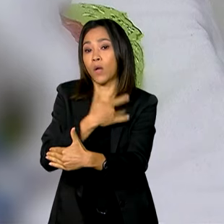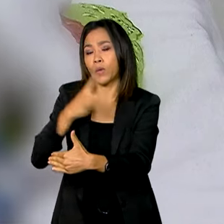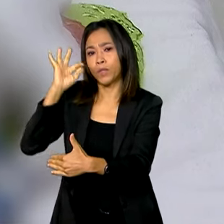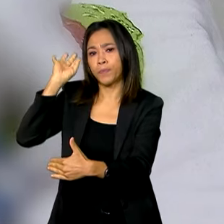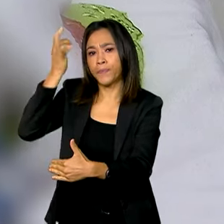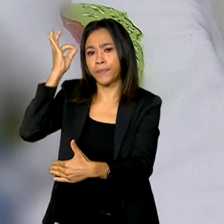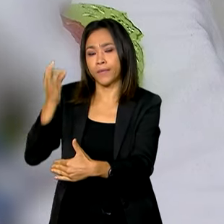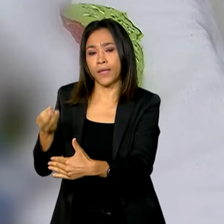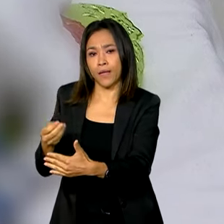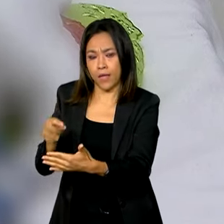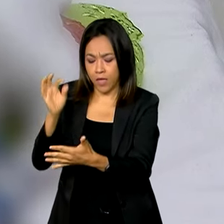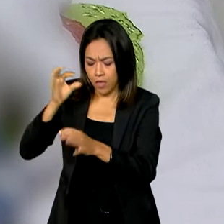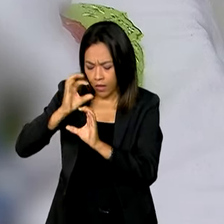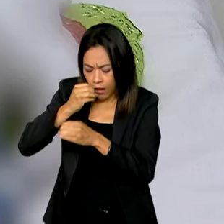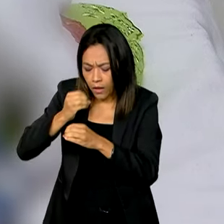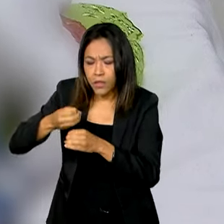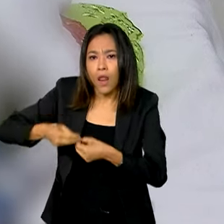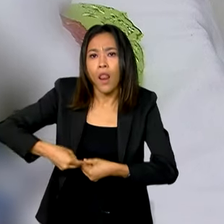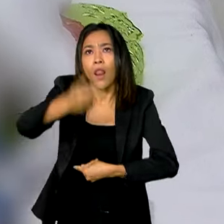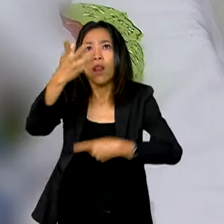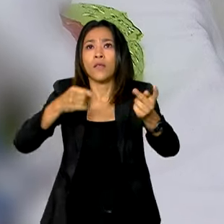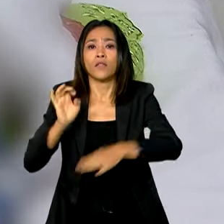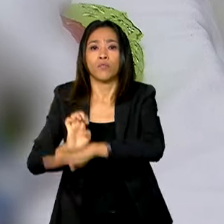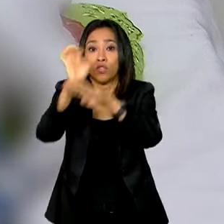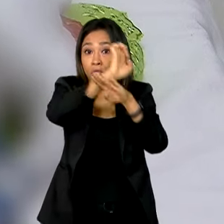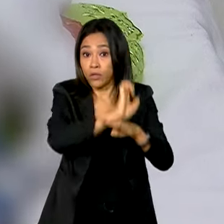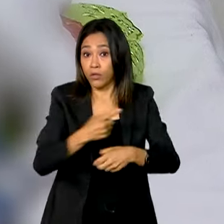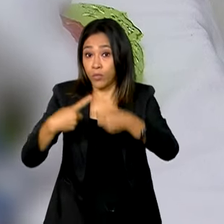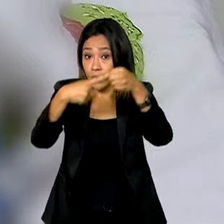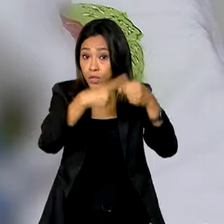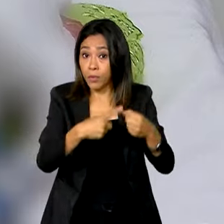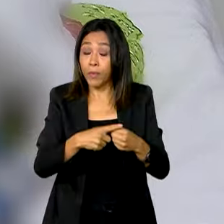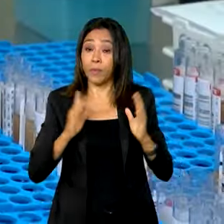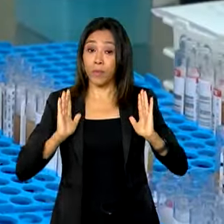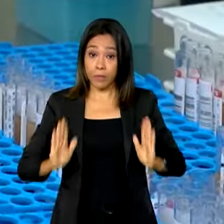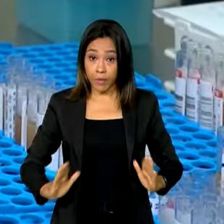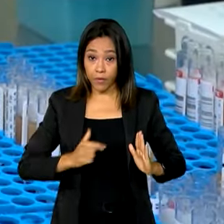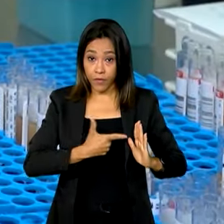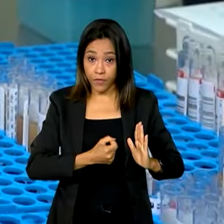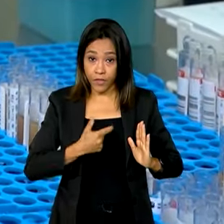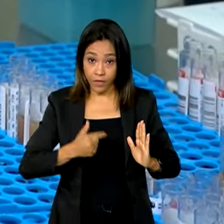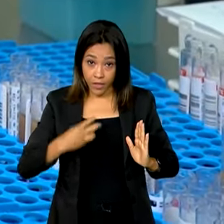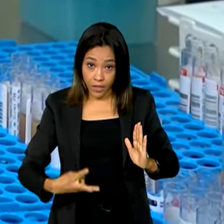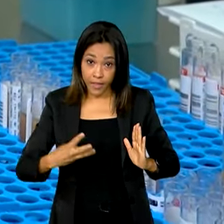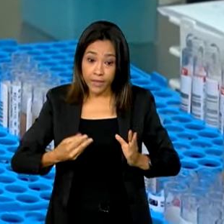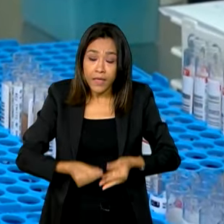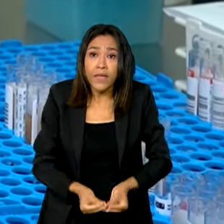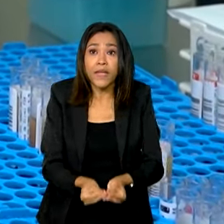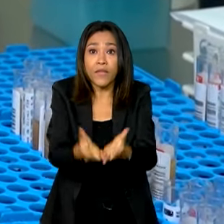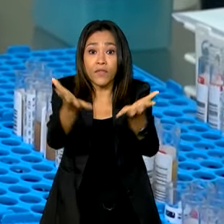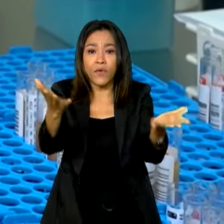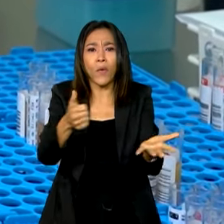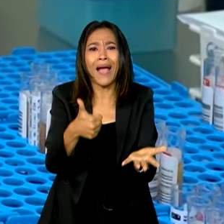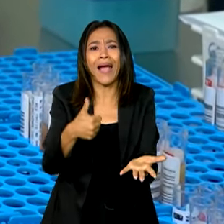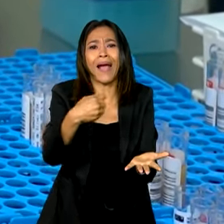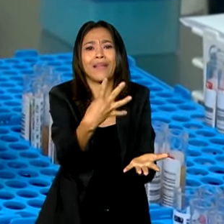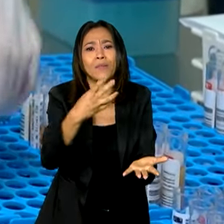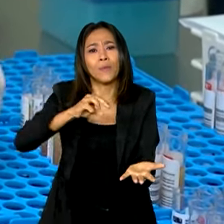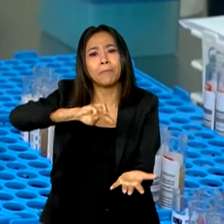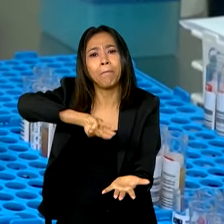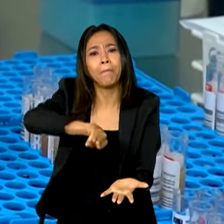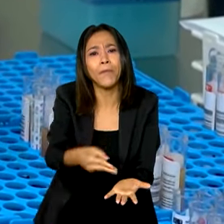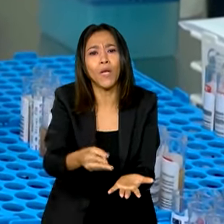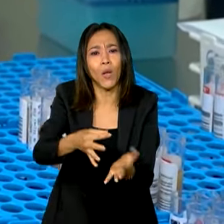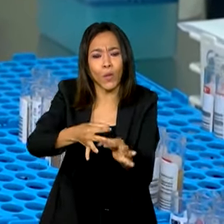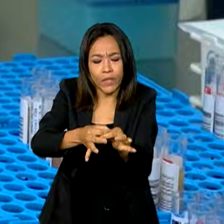de sífilis para estados e municípios. Apenas em 2023, a pasta enviou 14 milhões de testes